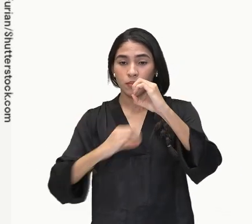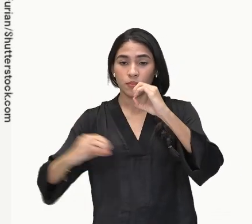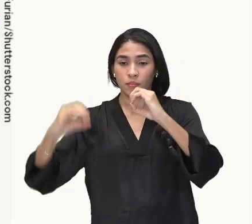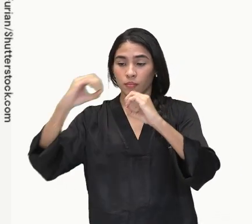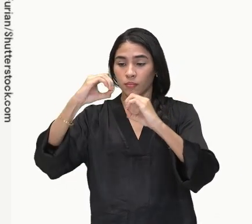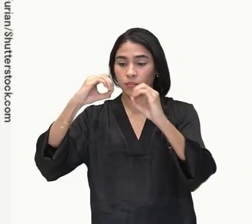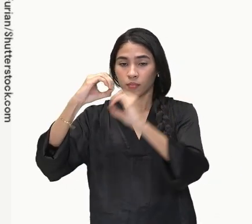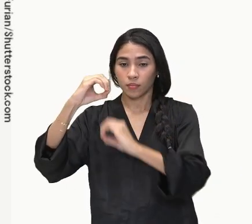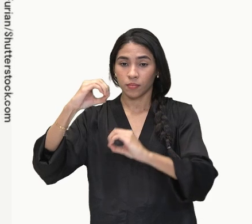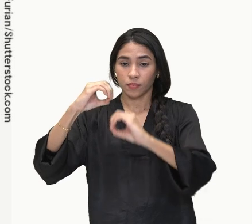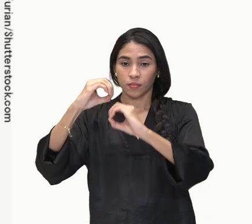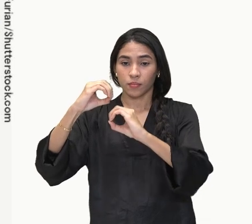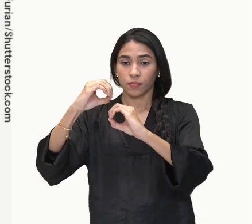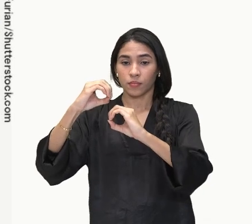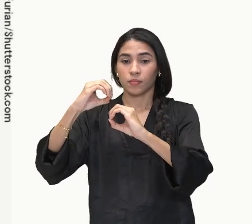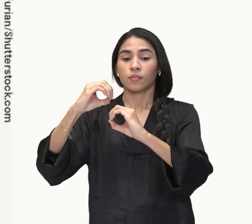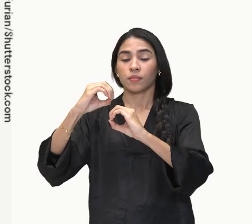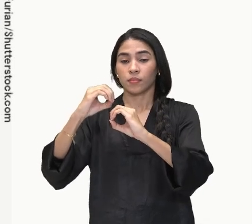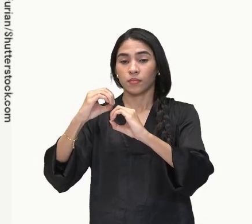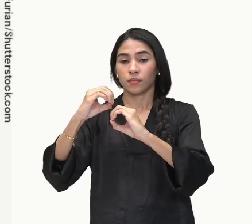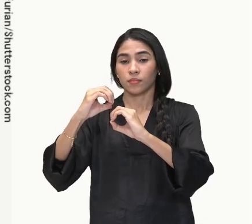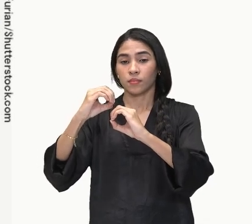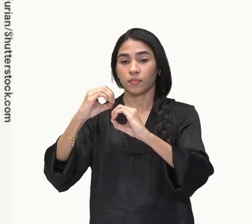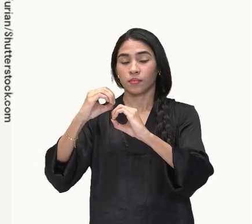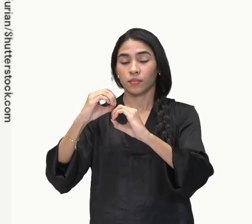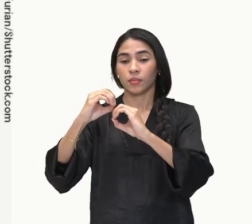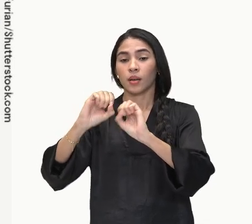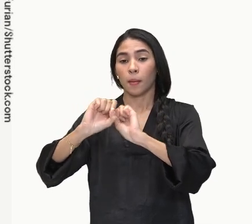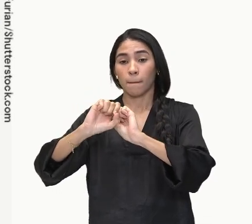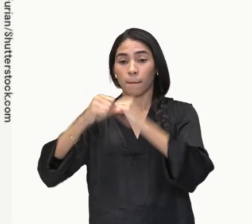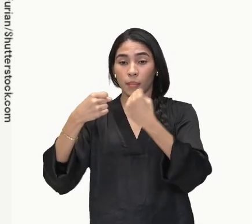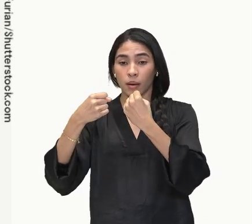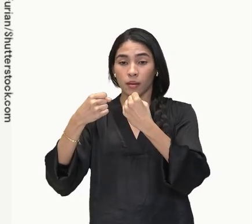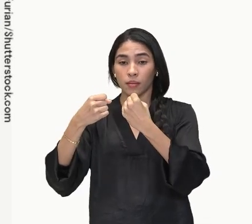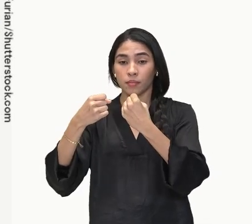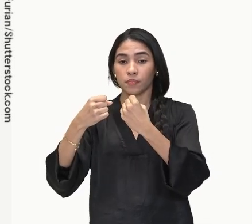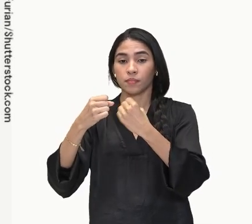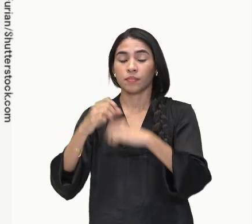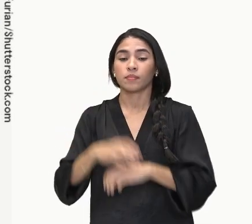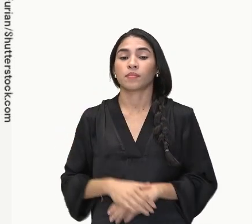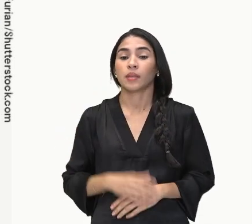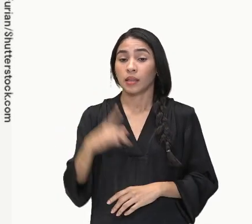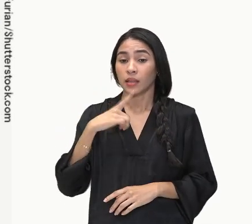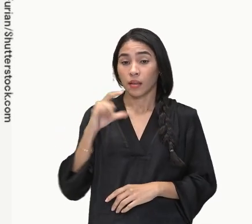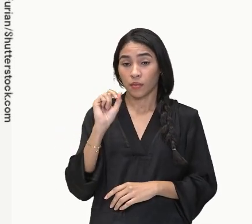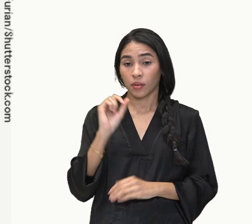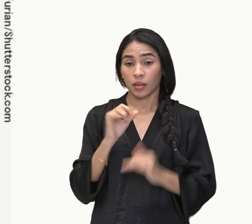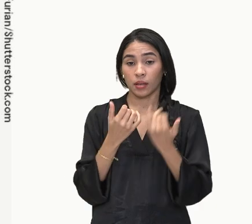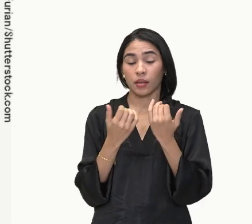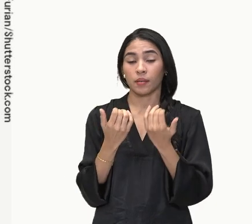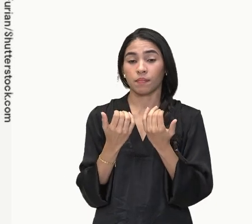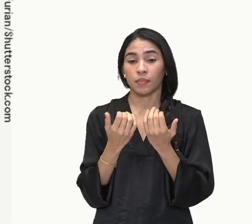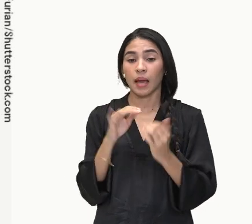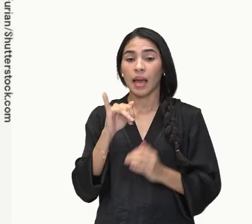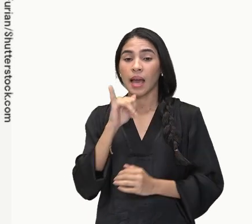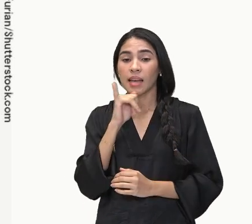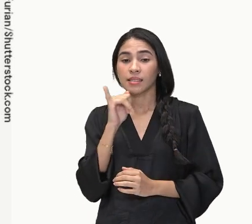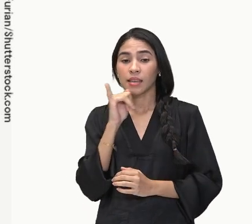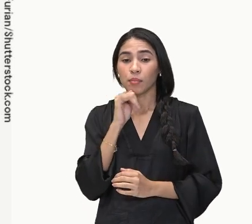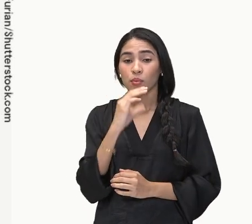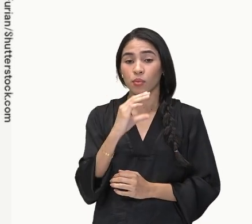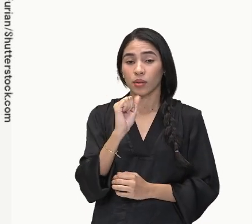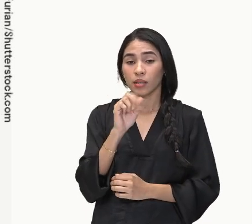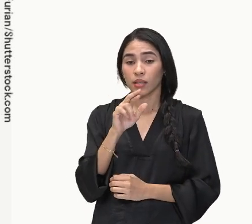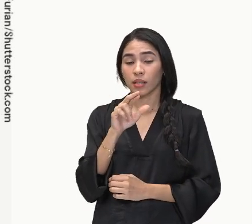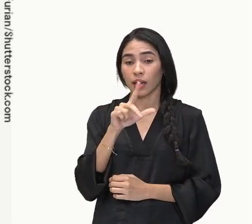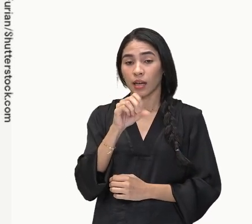e criptônio. Além disso, ocorreu aqui ó, a geração de calor e